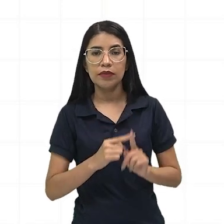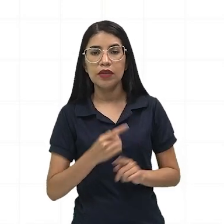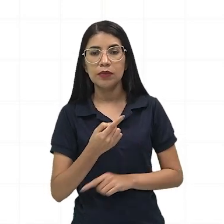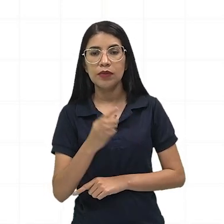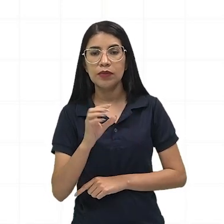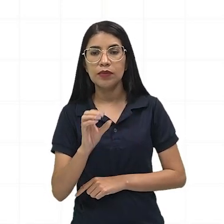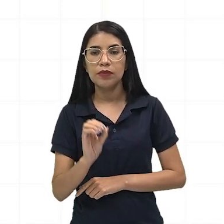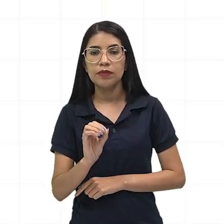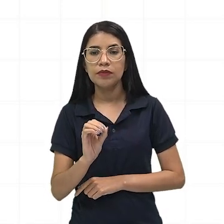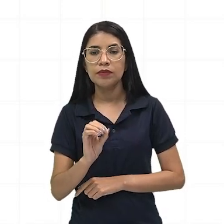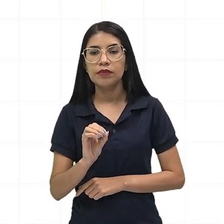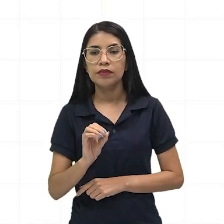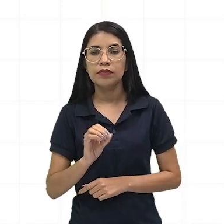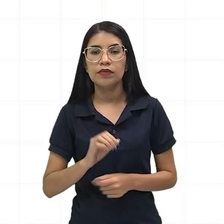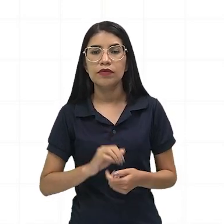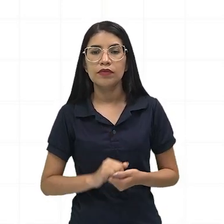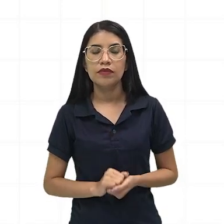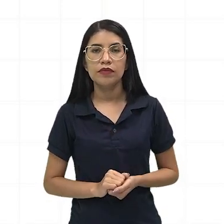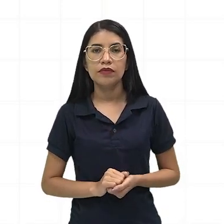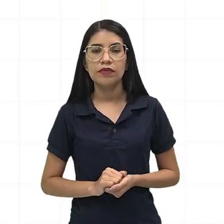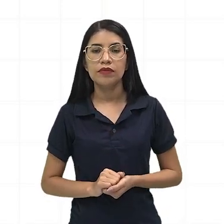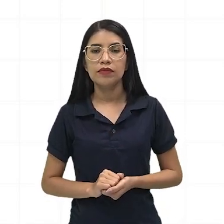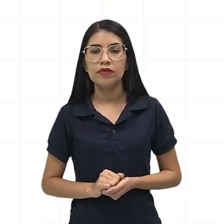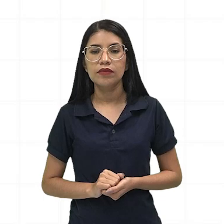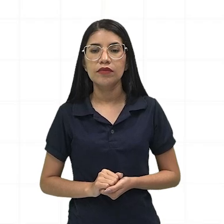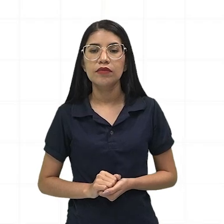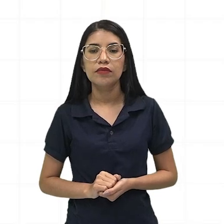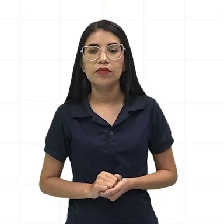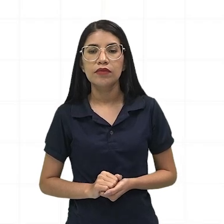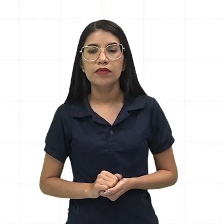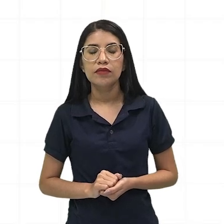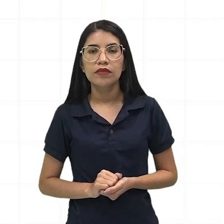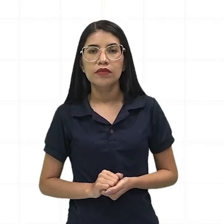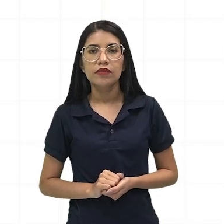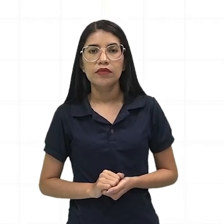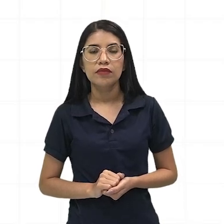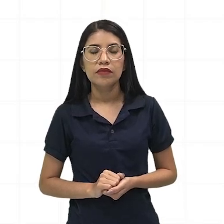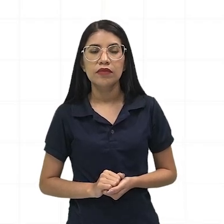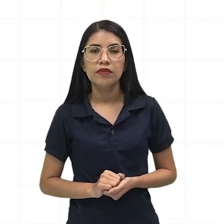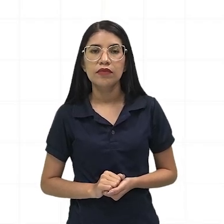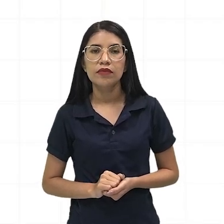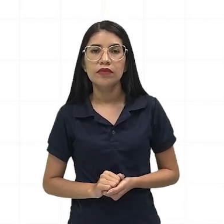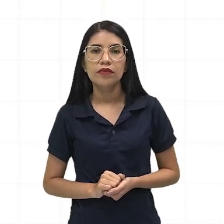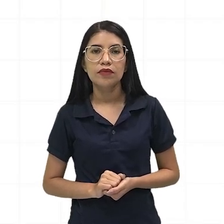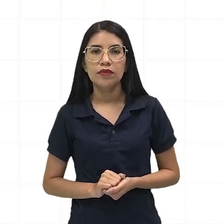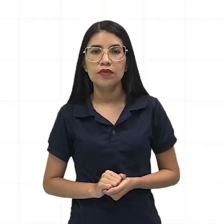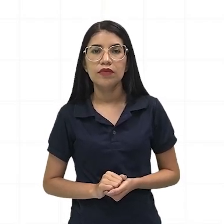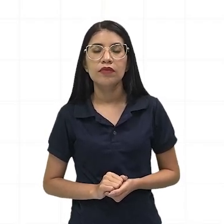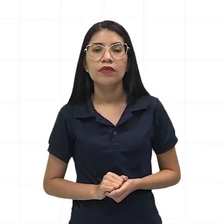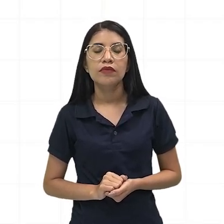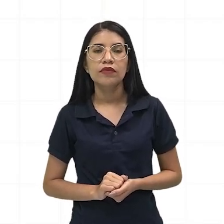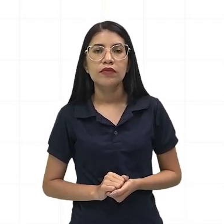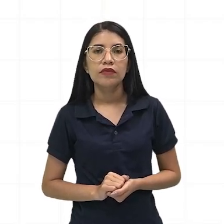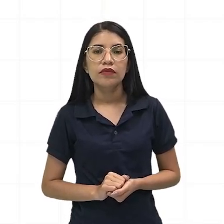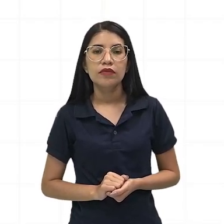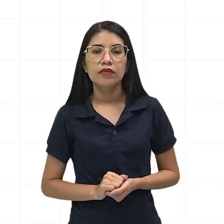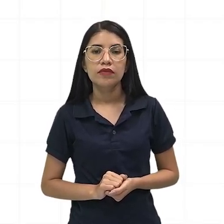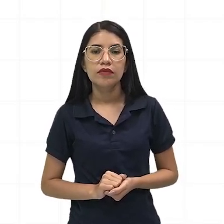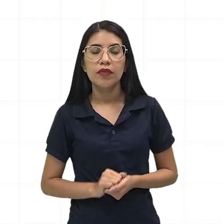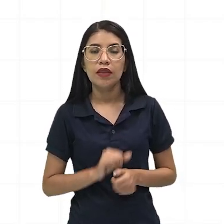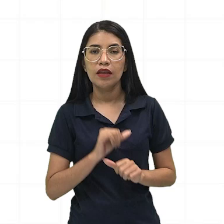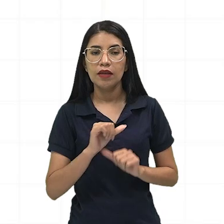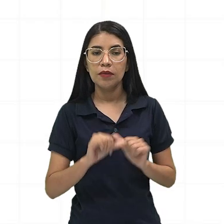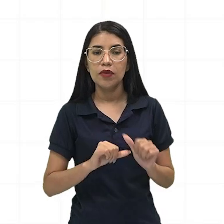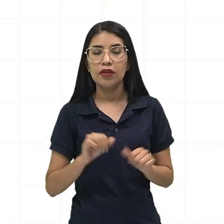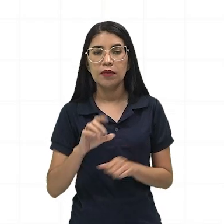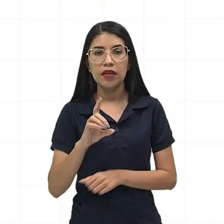10 litros, ó, decalitro. Tá na casinha aqui do 10 litros. Em